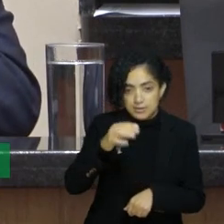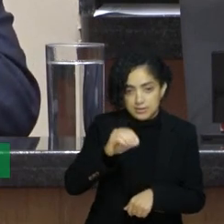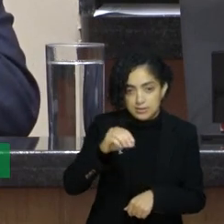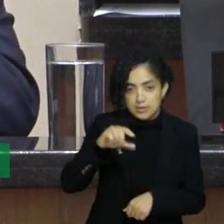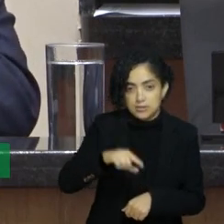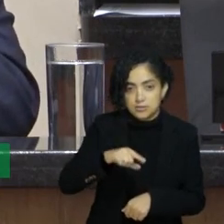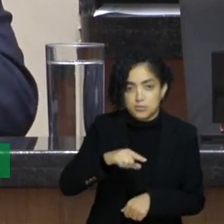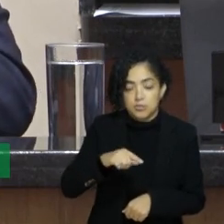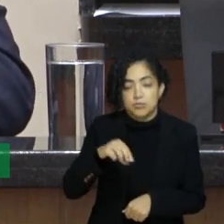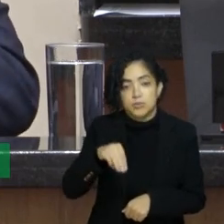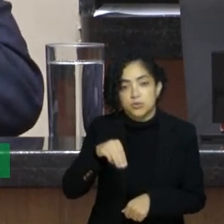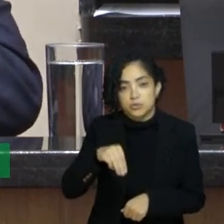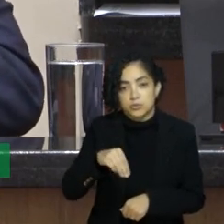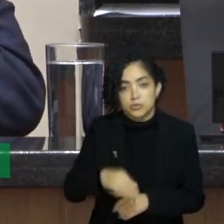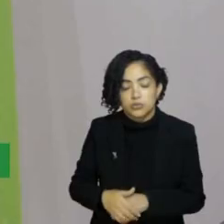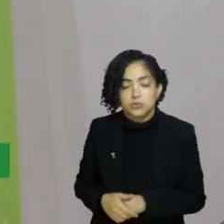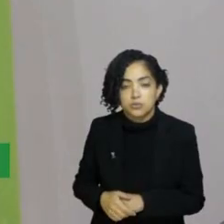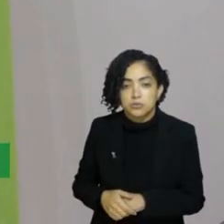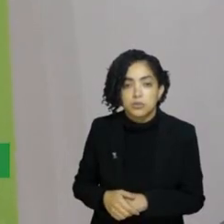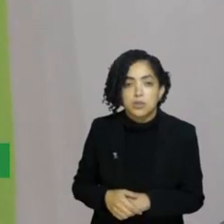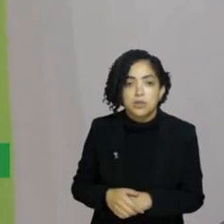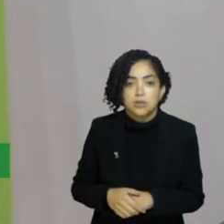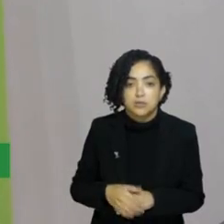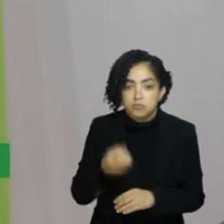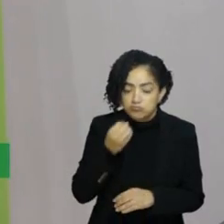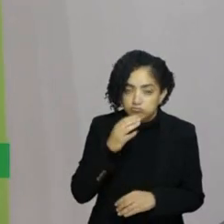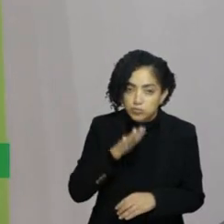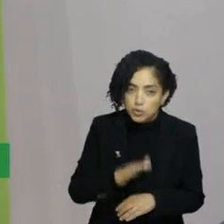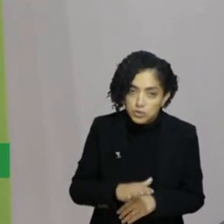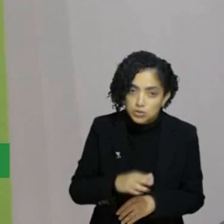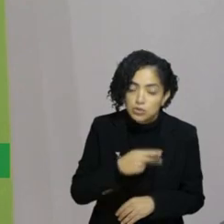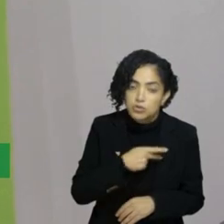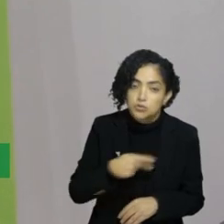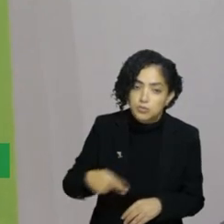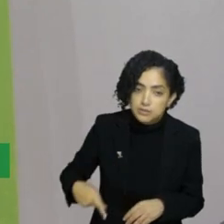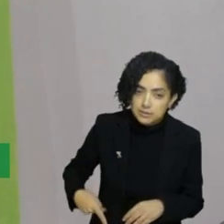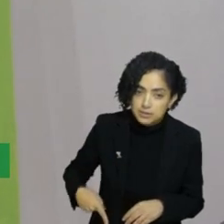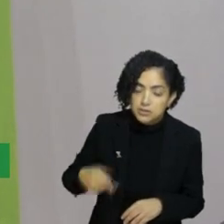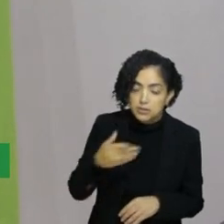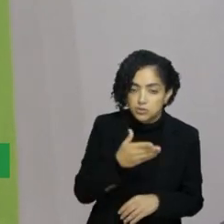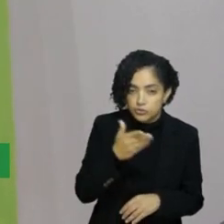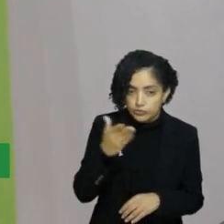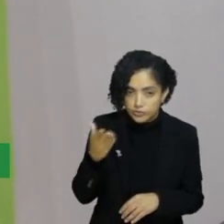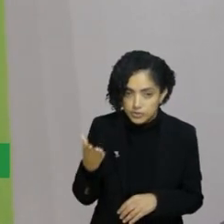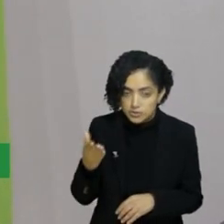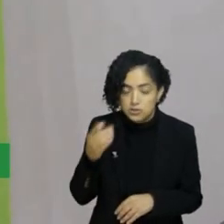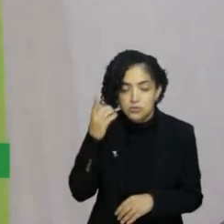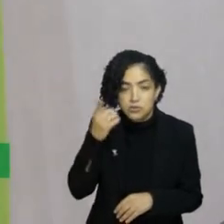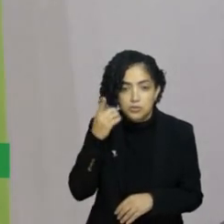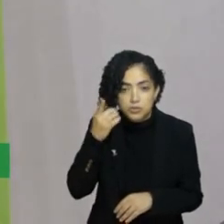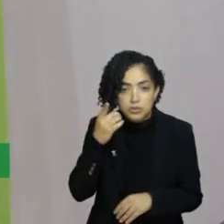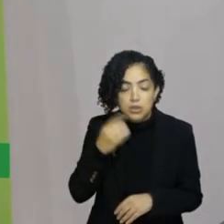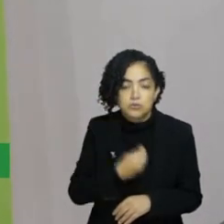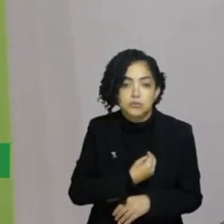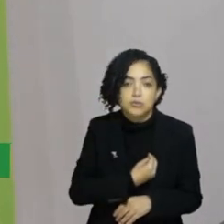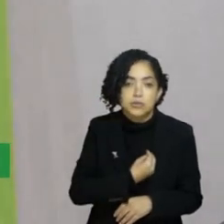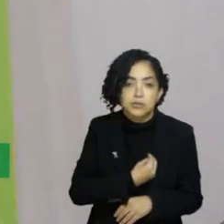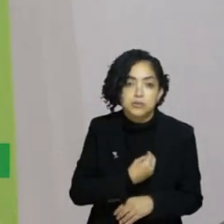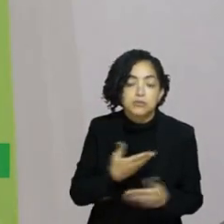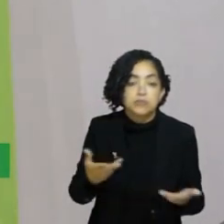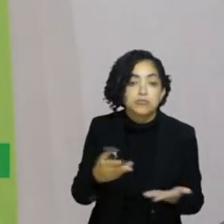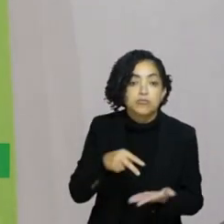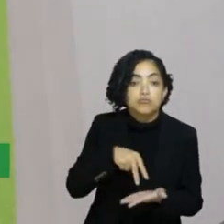minutos. Boa tarde, presidente. Boa tarde a nossos nobres colegas deputados. Gente, eu subo nessa